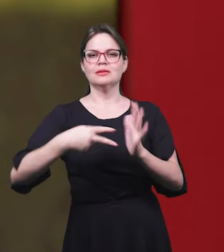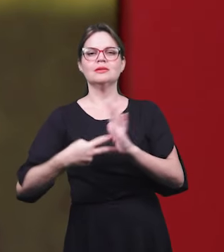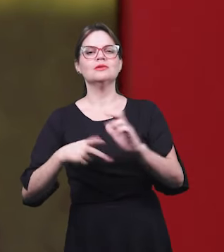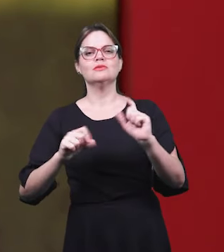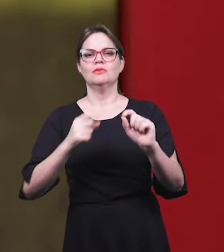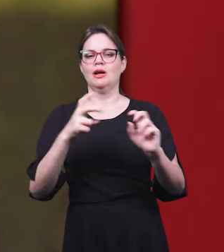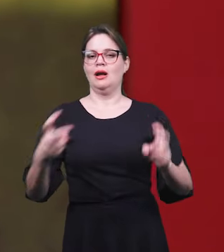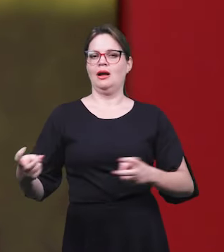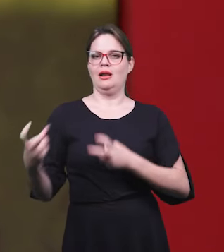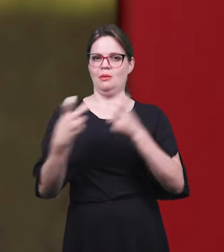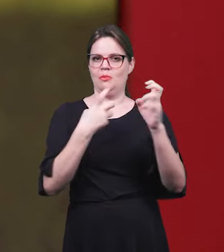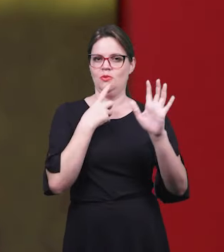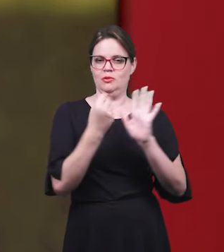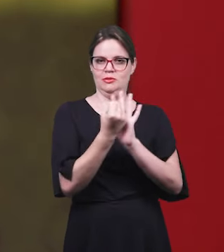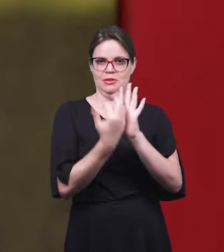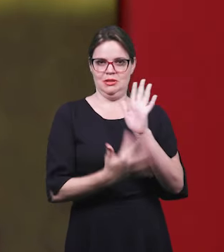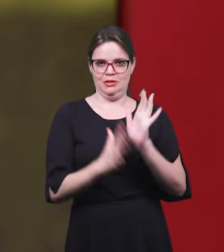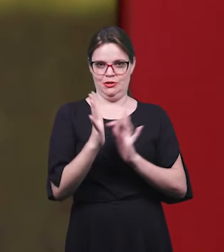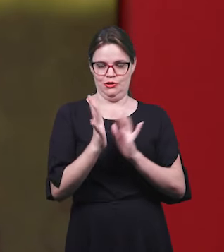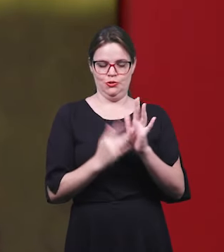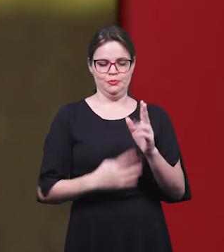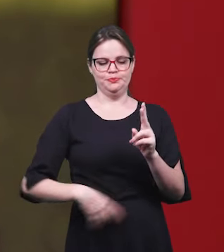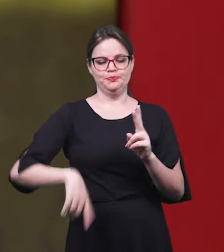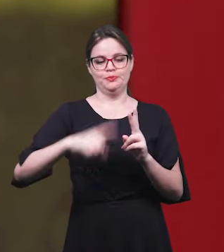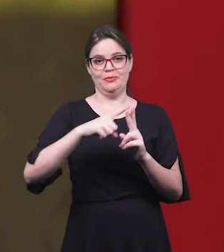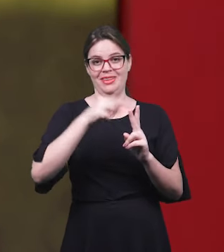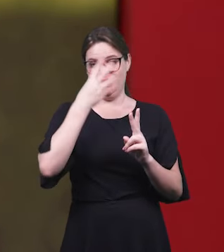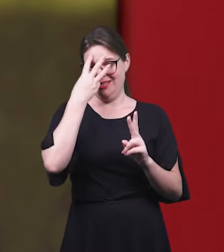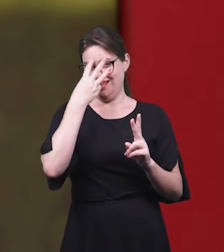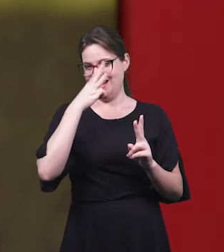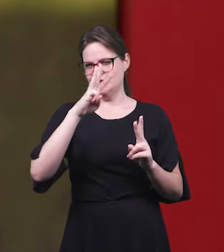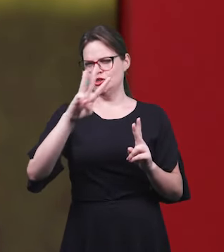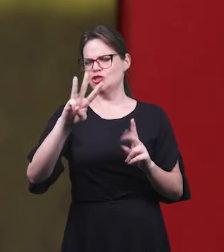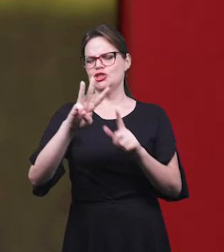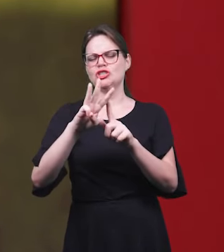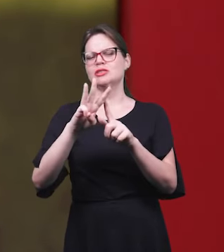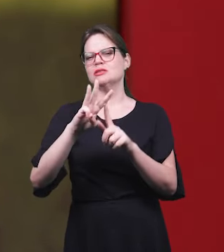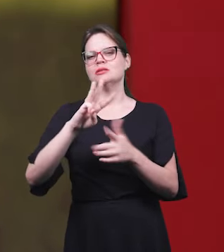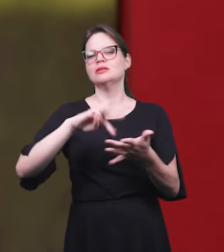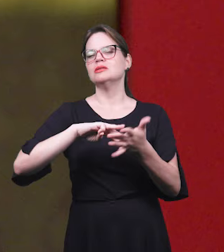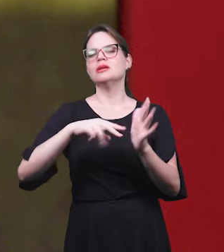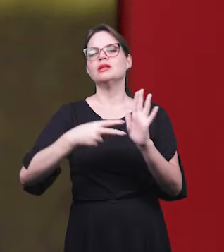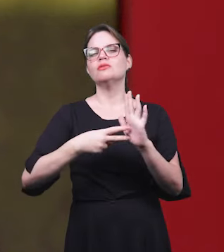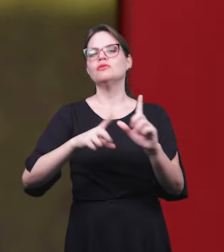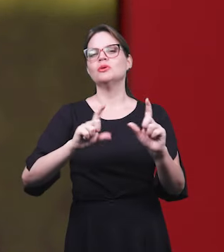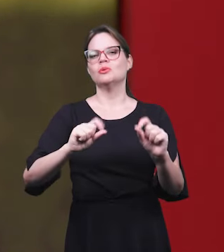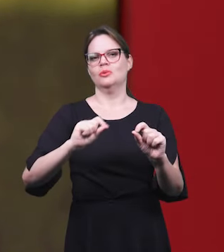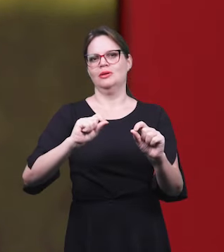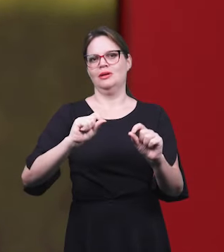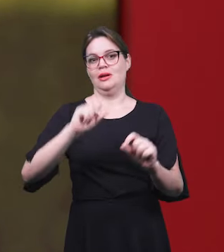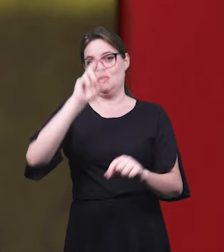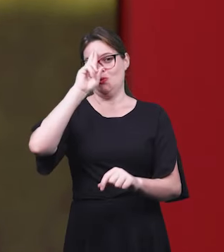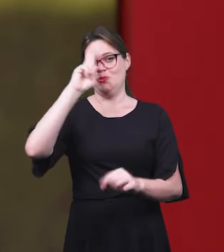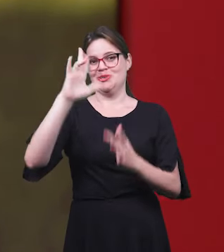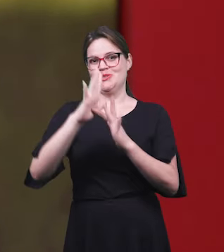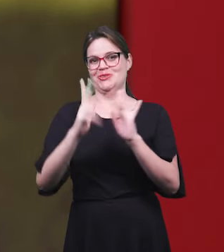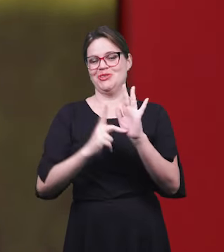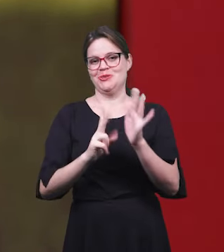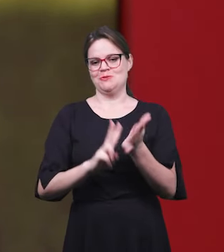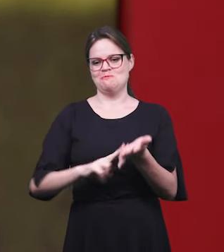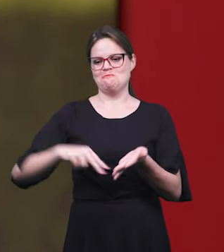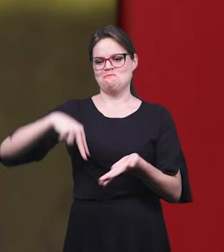Santo. Você falou dos 3 dias, e nós sabemos que fala, né, da vida do terceiro dia, nós